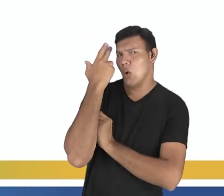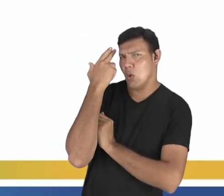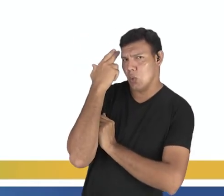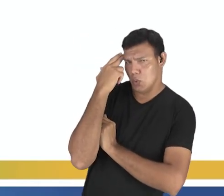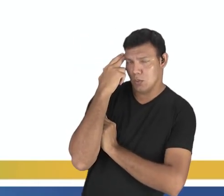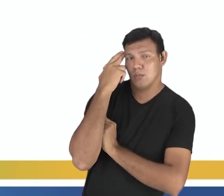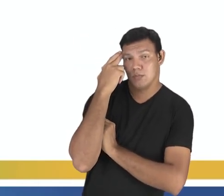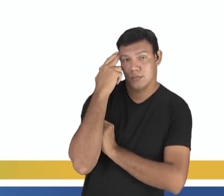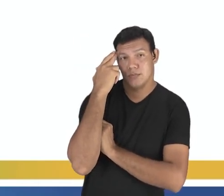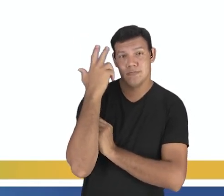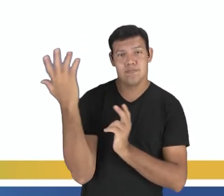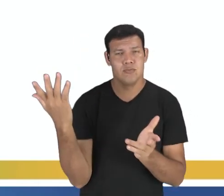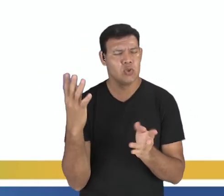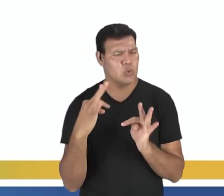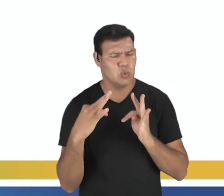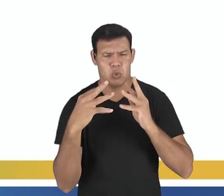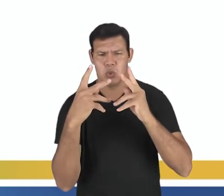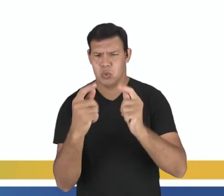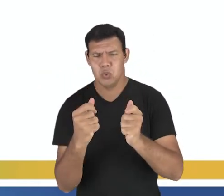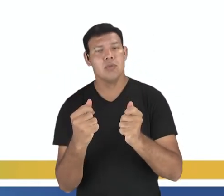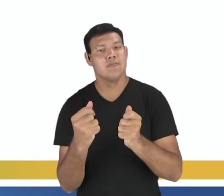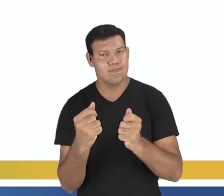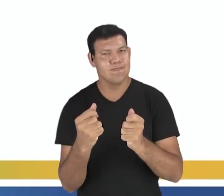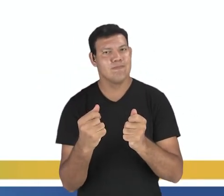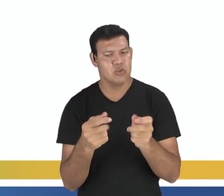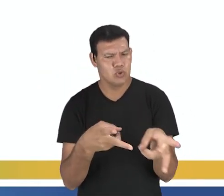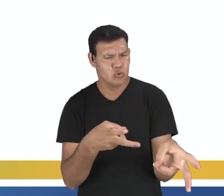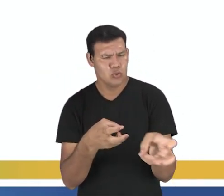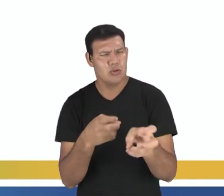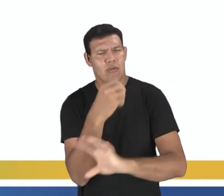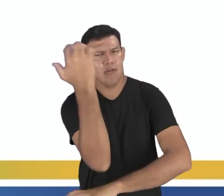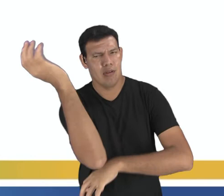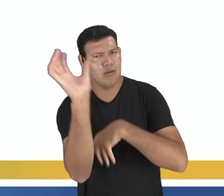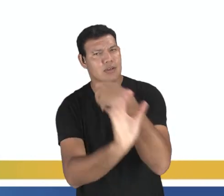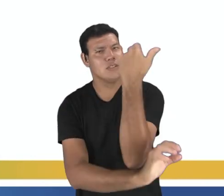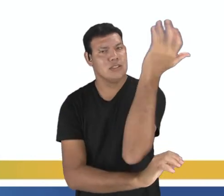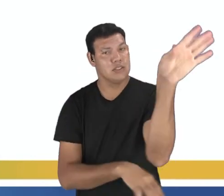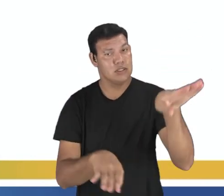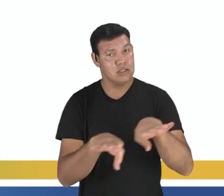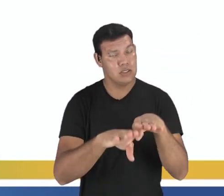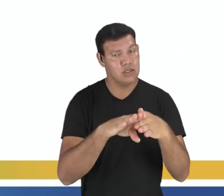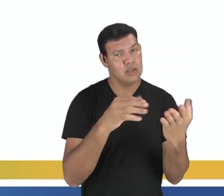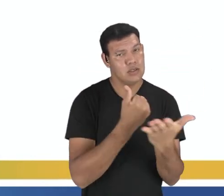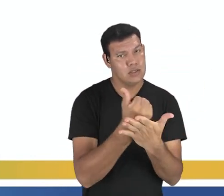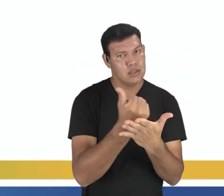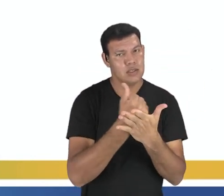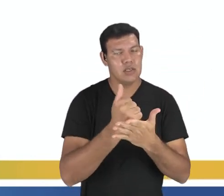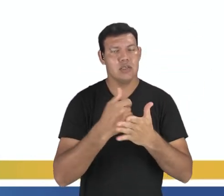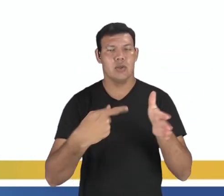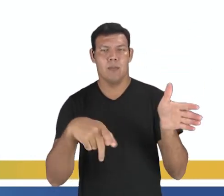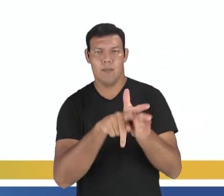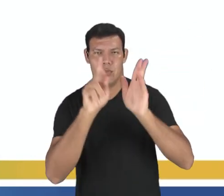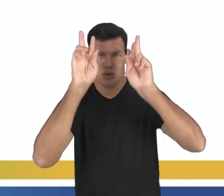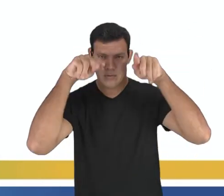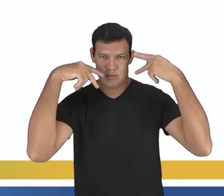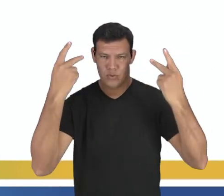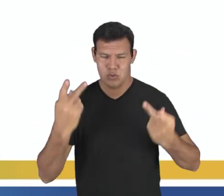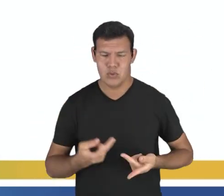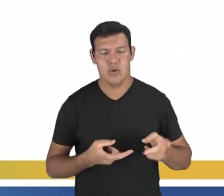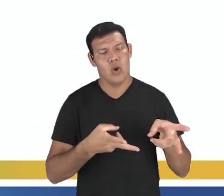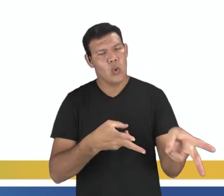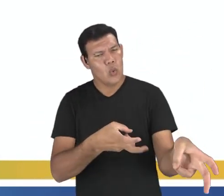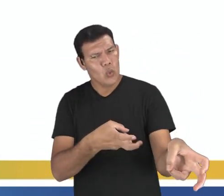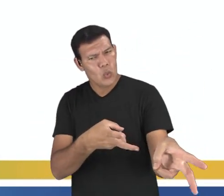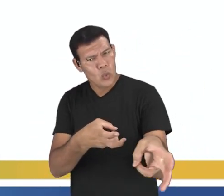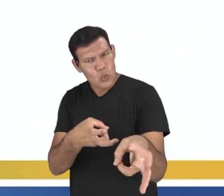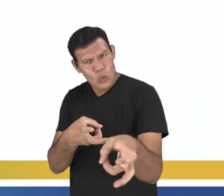recursos naturais, tudo que a natureza dá e através do trabalho e da força humana, a gente extrai e a partir